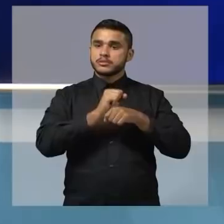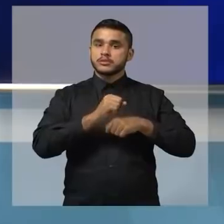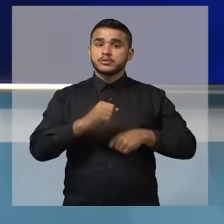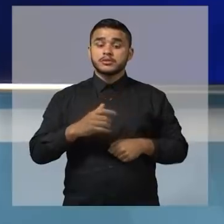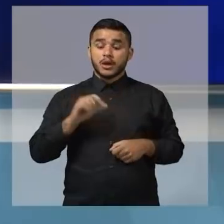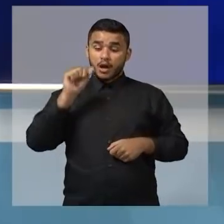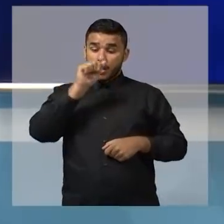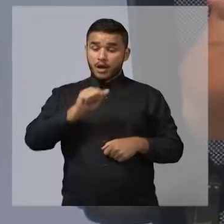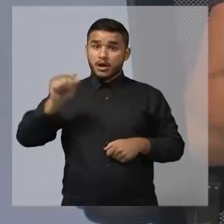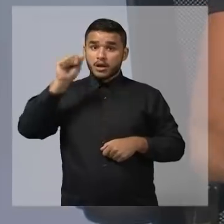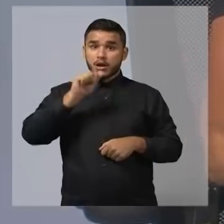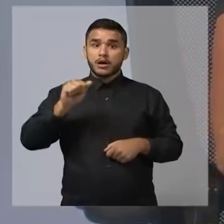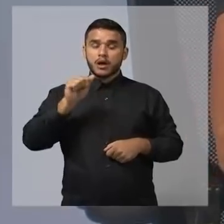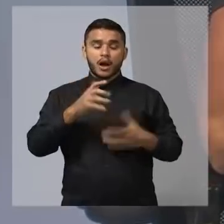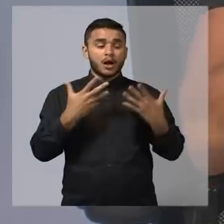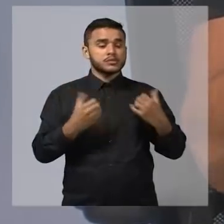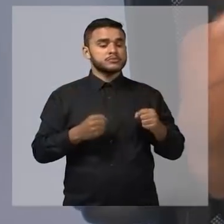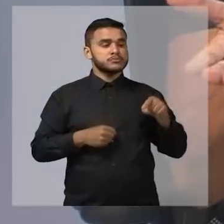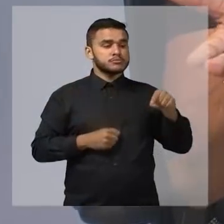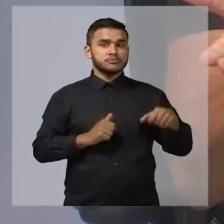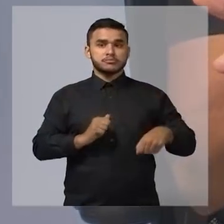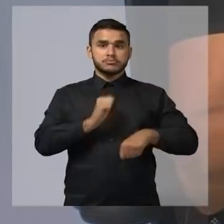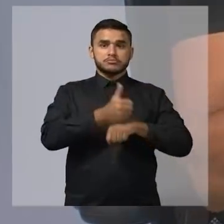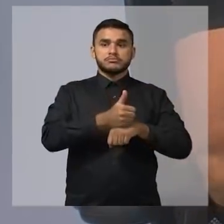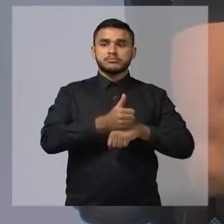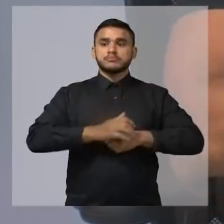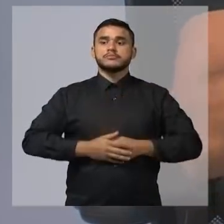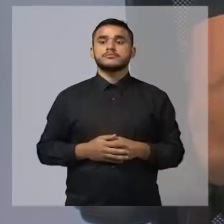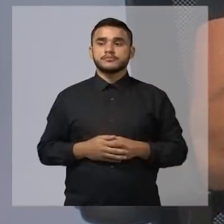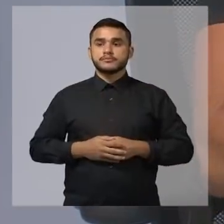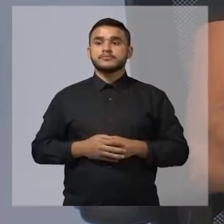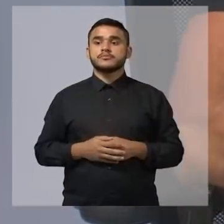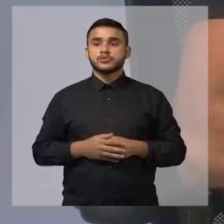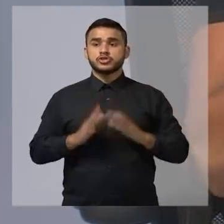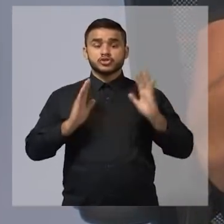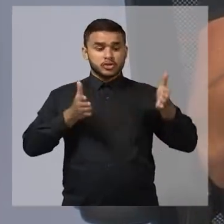assuma a unidade, né? Já lançando mão. A unidade está pronta. Né?